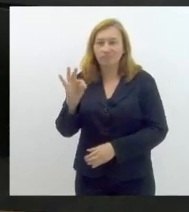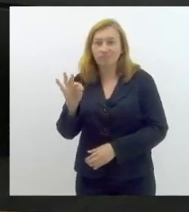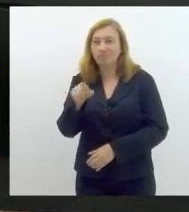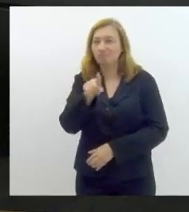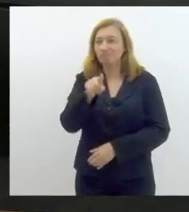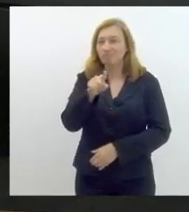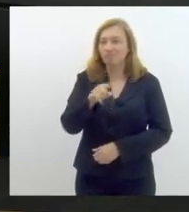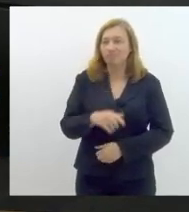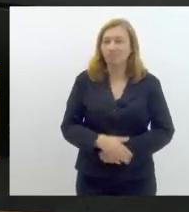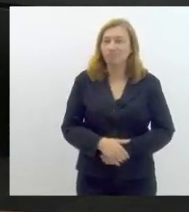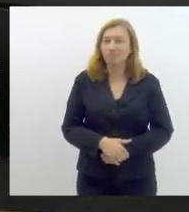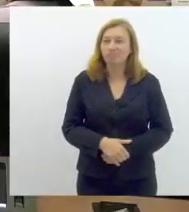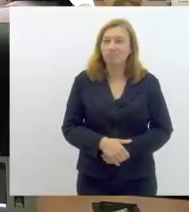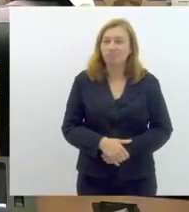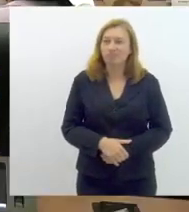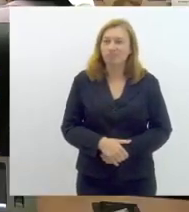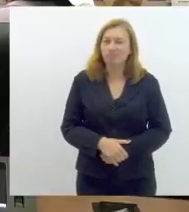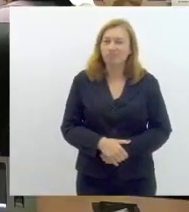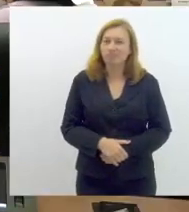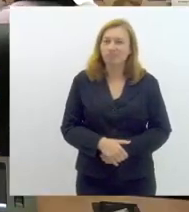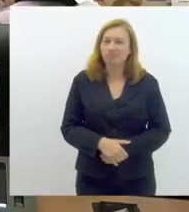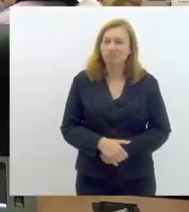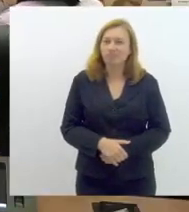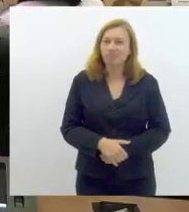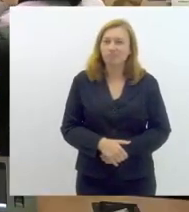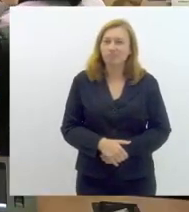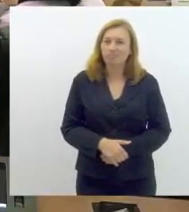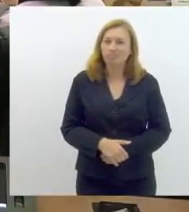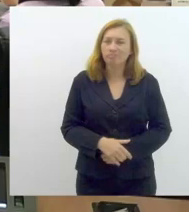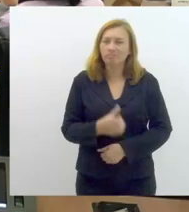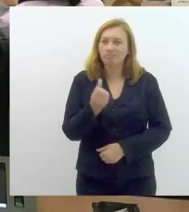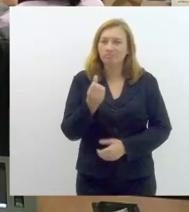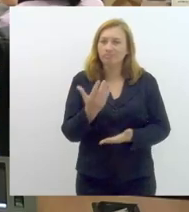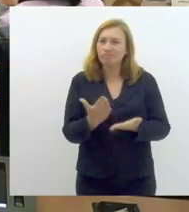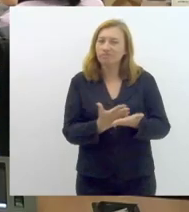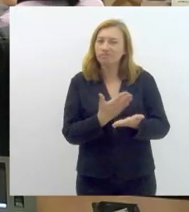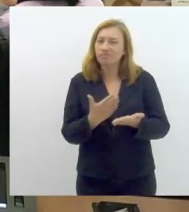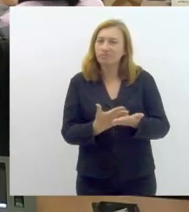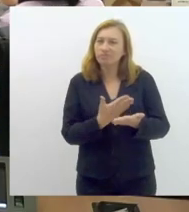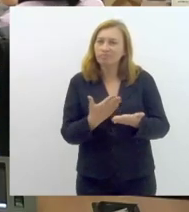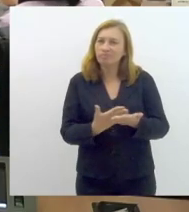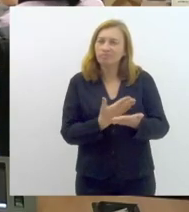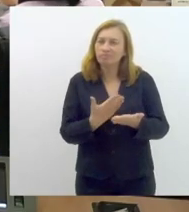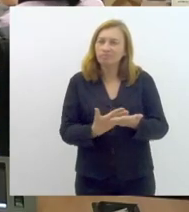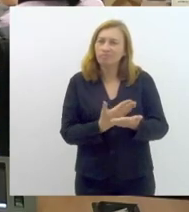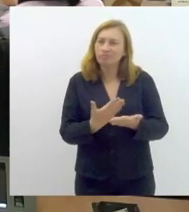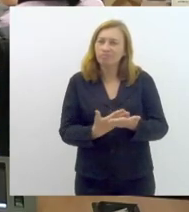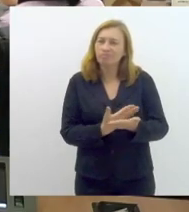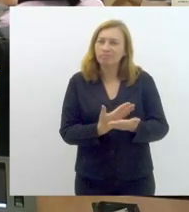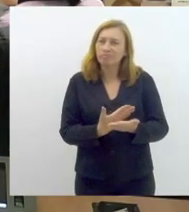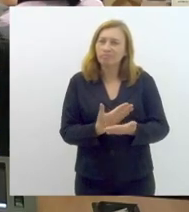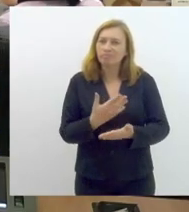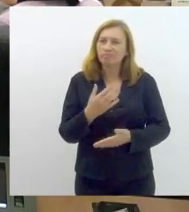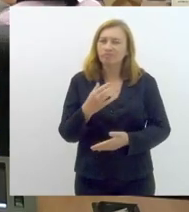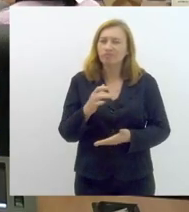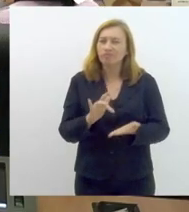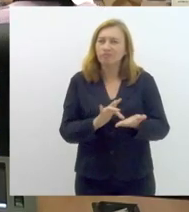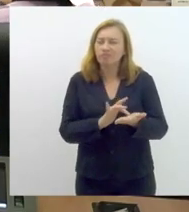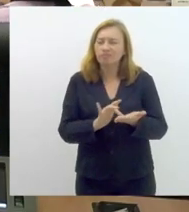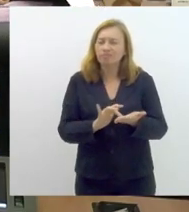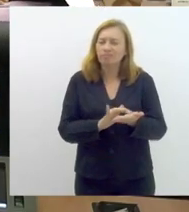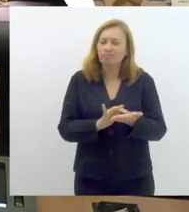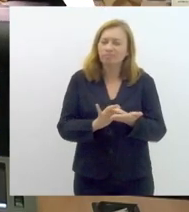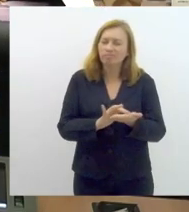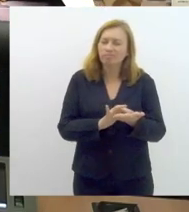aqui. Esse kit tem 6 livros, e eles são em braille, e tem